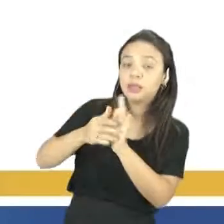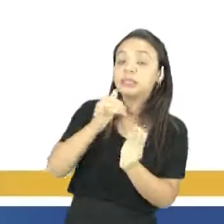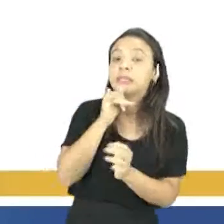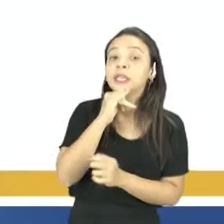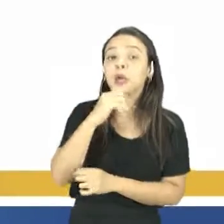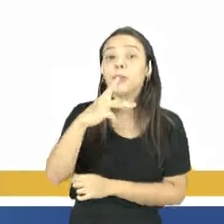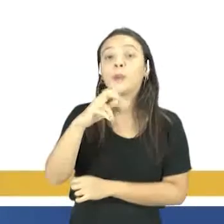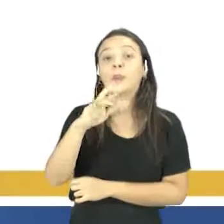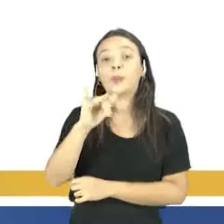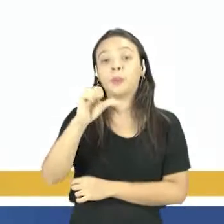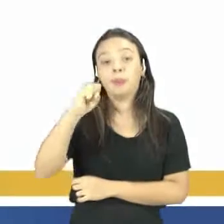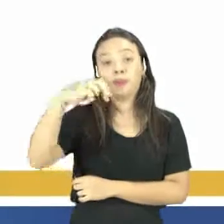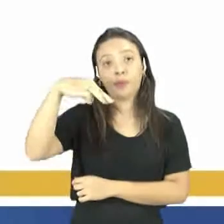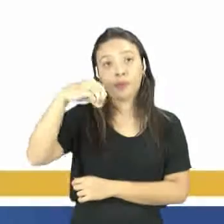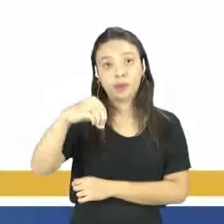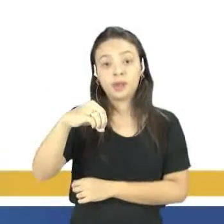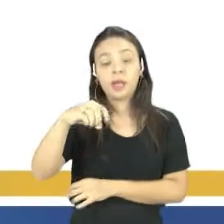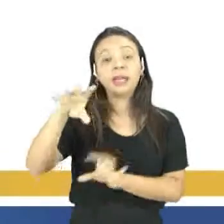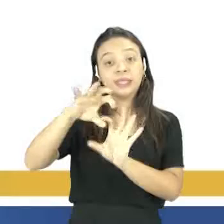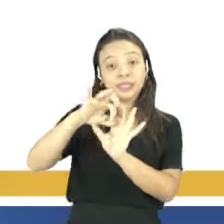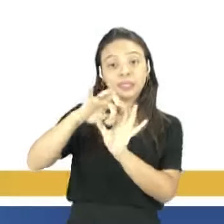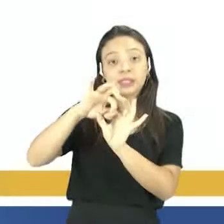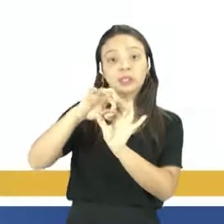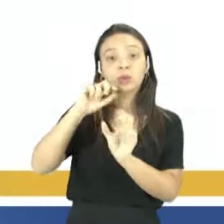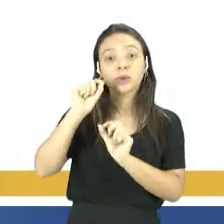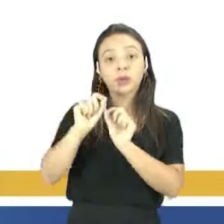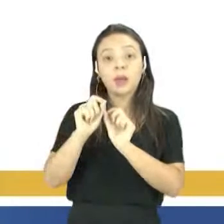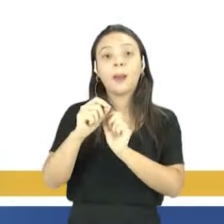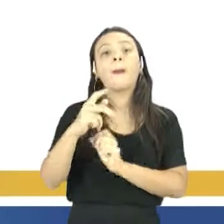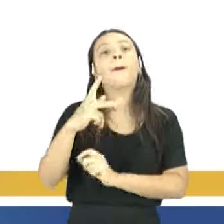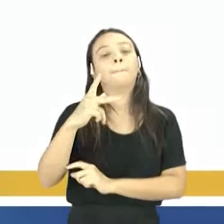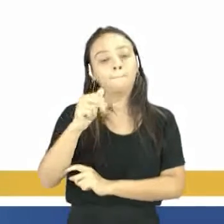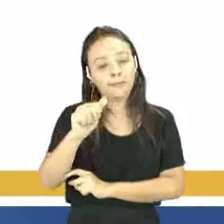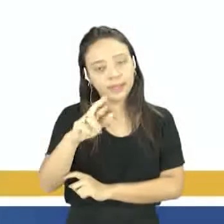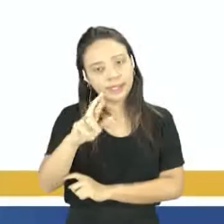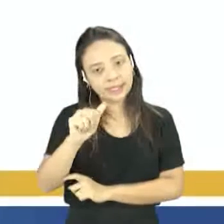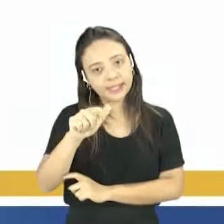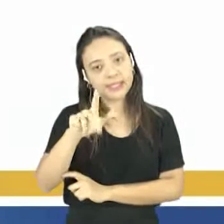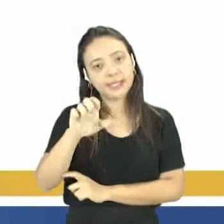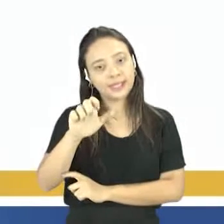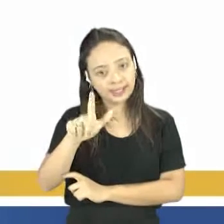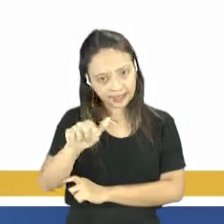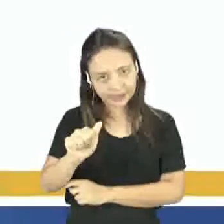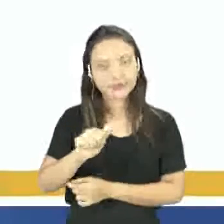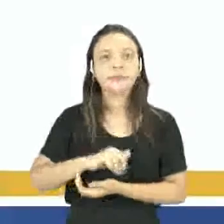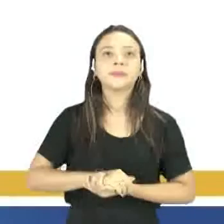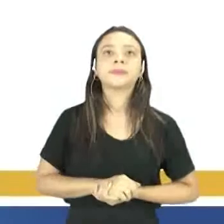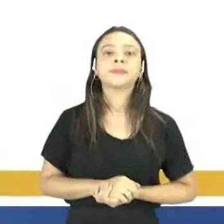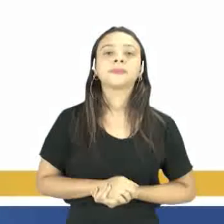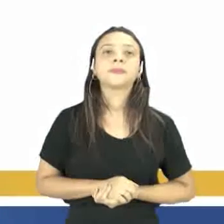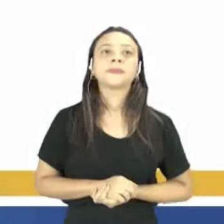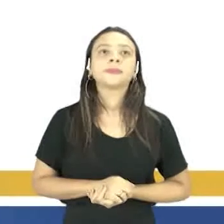prismas, essas secções geradas vão ser paralelogramas, certo?